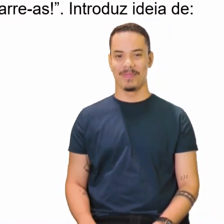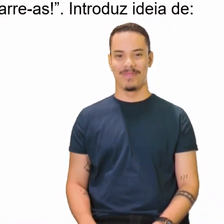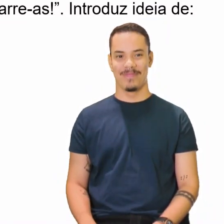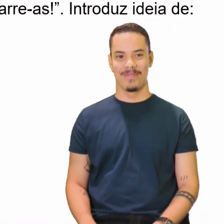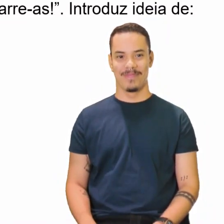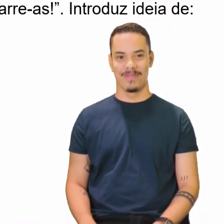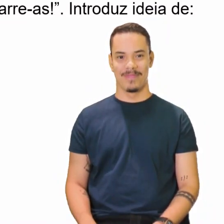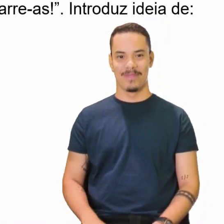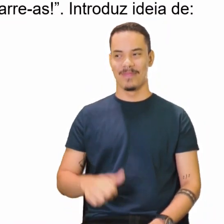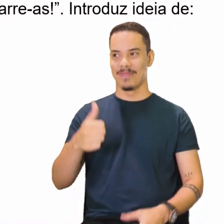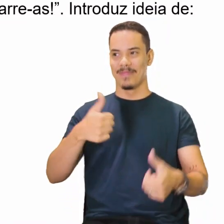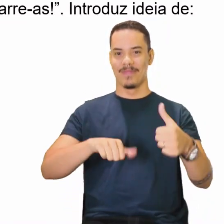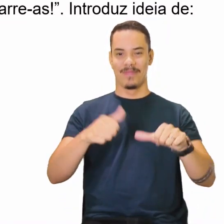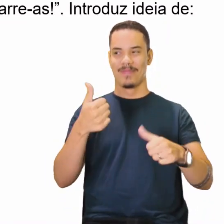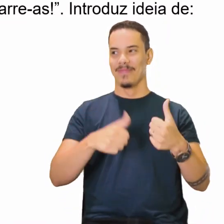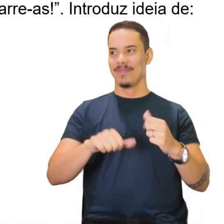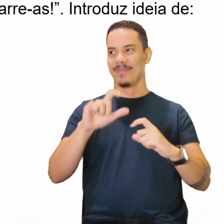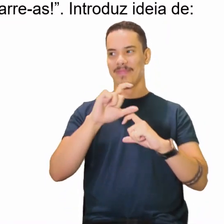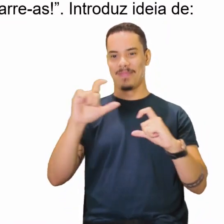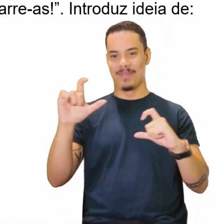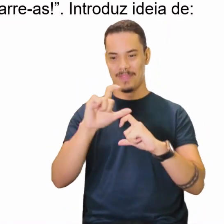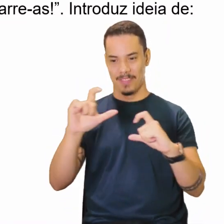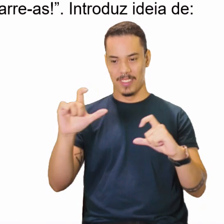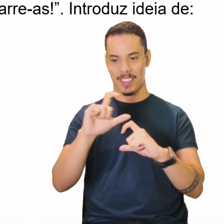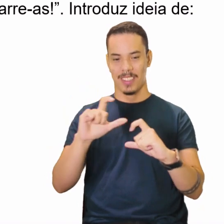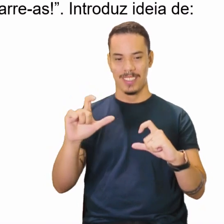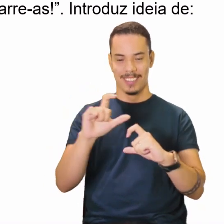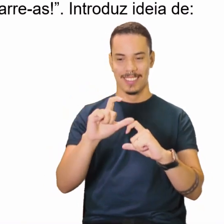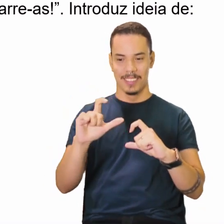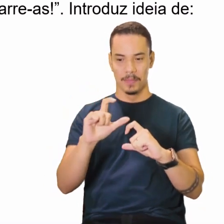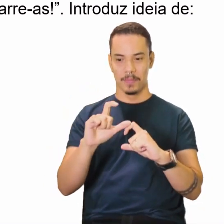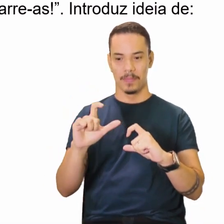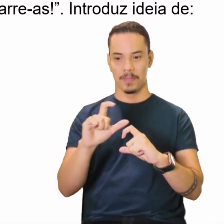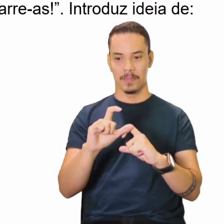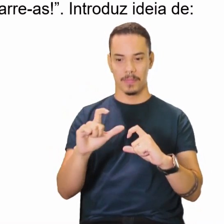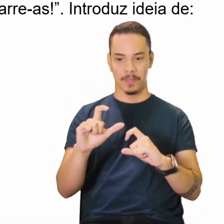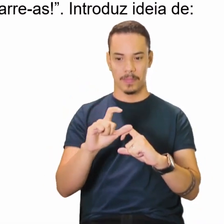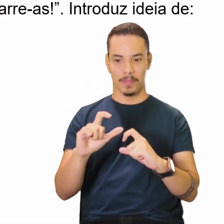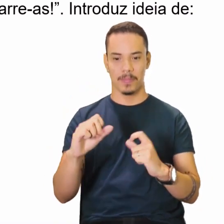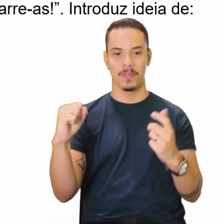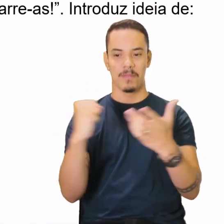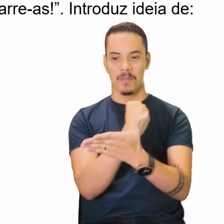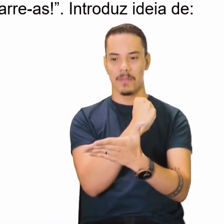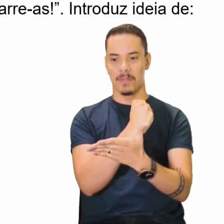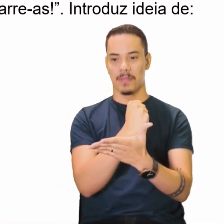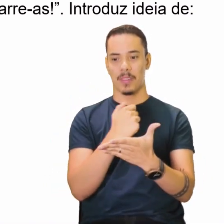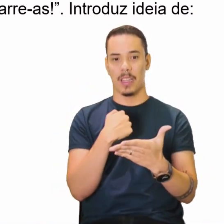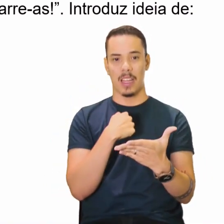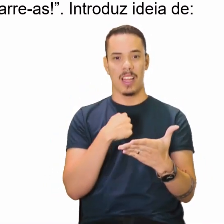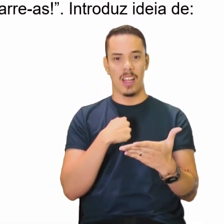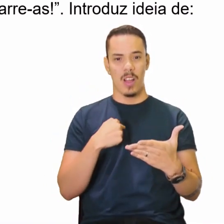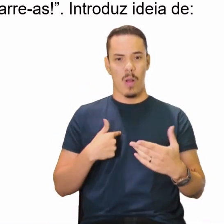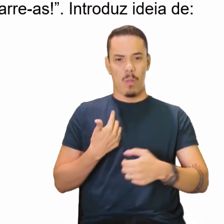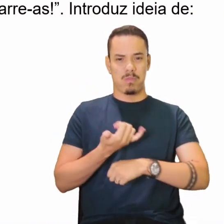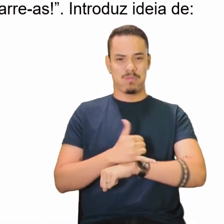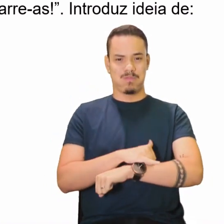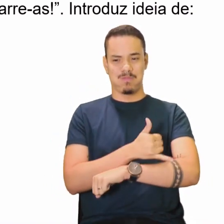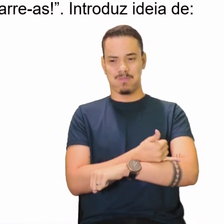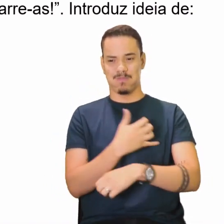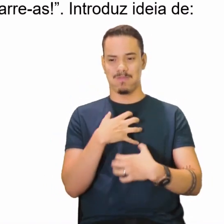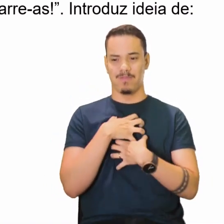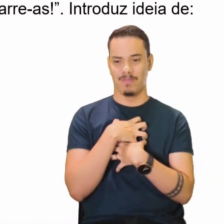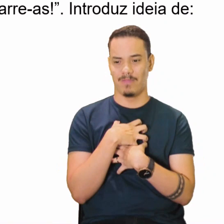ai. Analise a tirinha a seguir. Ó, puxa, como eu estou fora de forma.